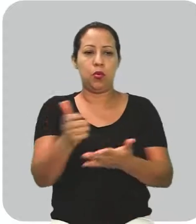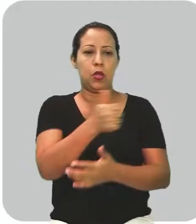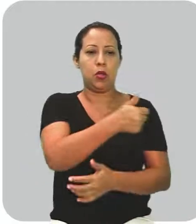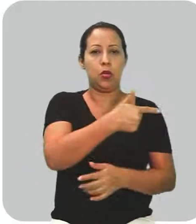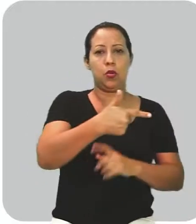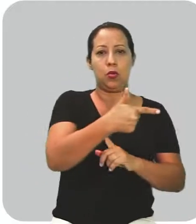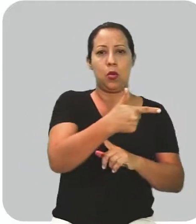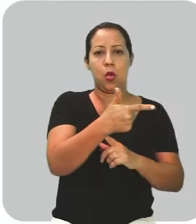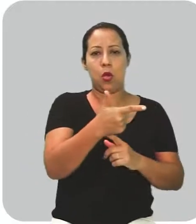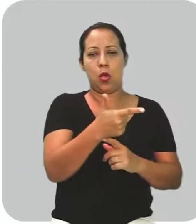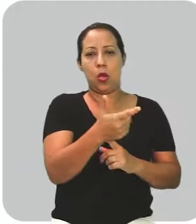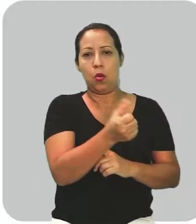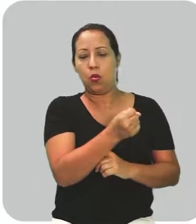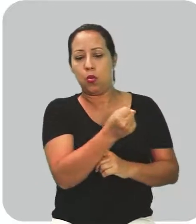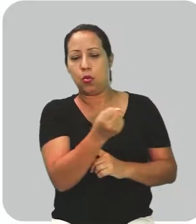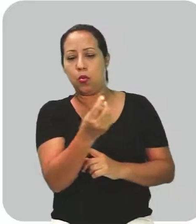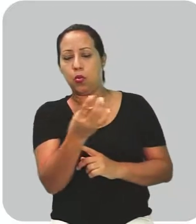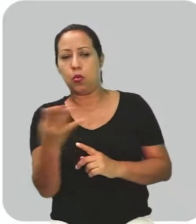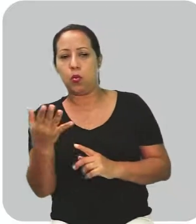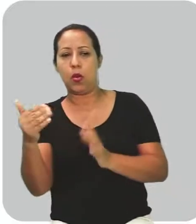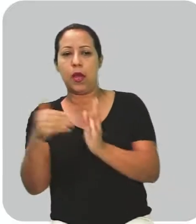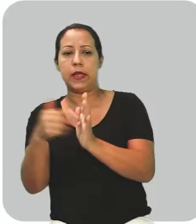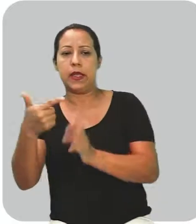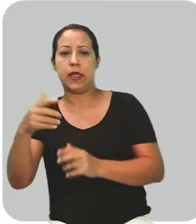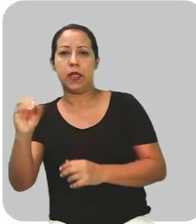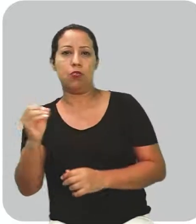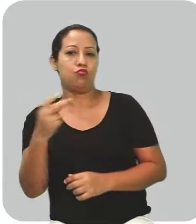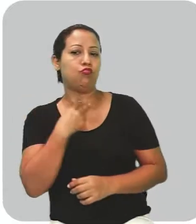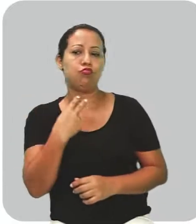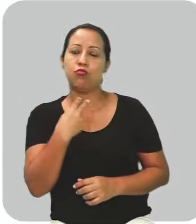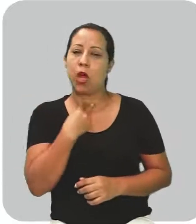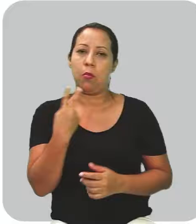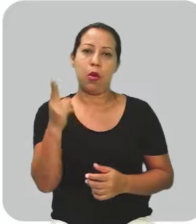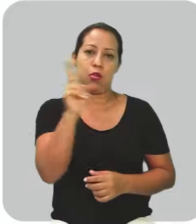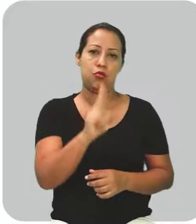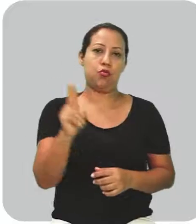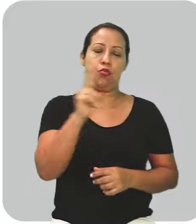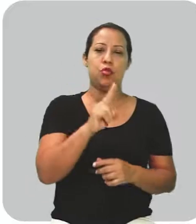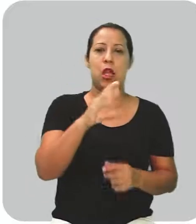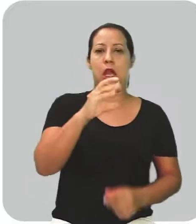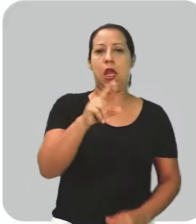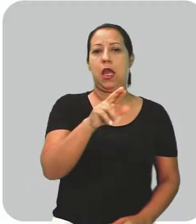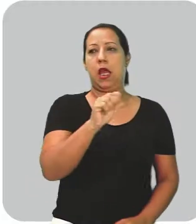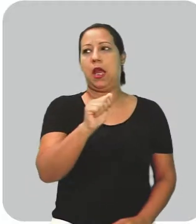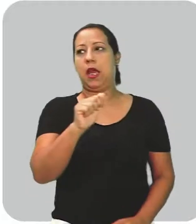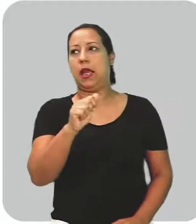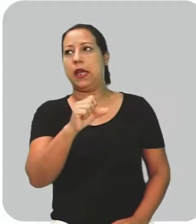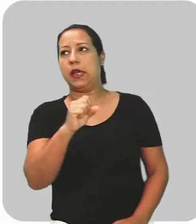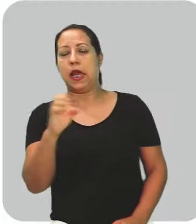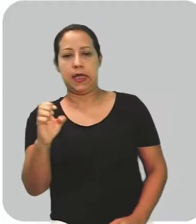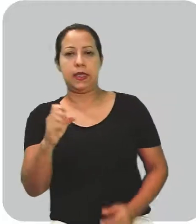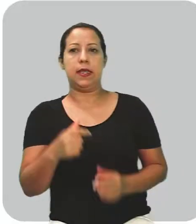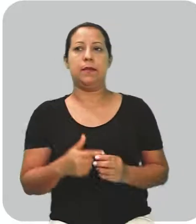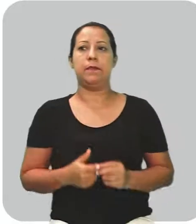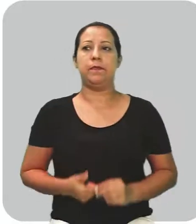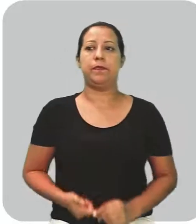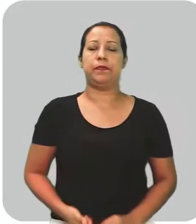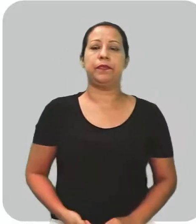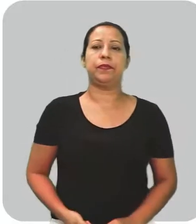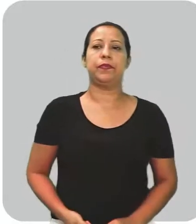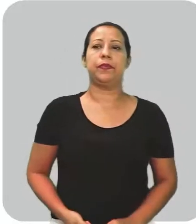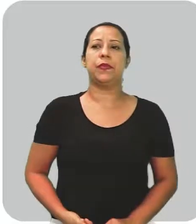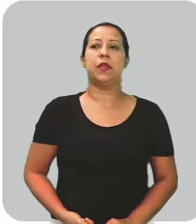e 20, não vamos utilizar a crase. De 1990 a 2008, não se faz uso da crase.